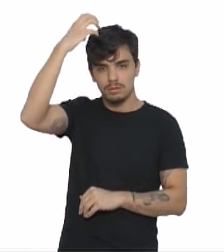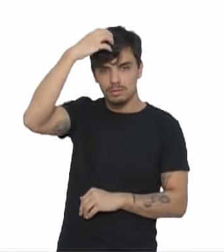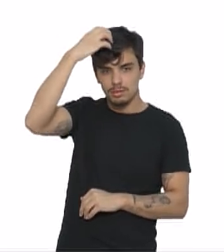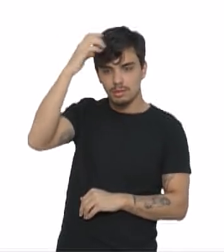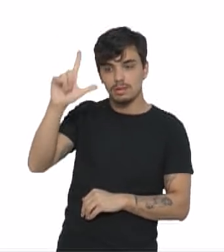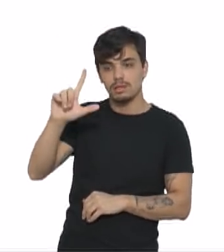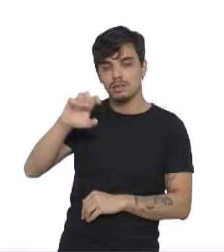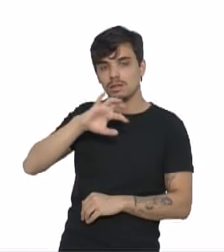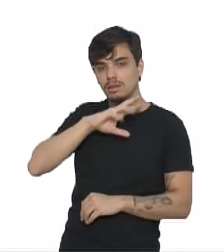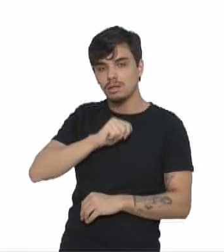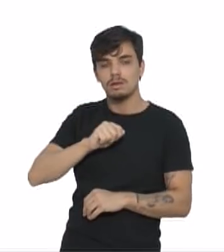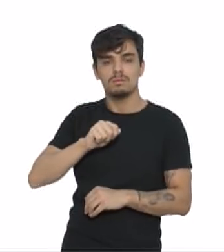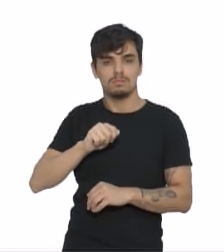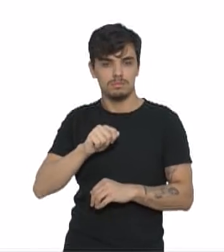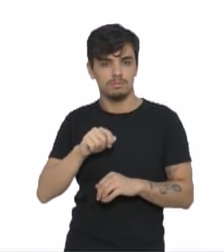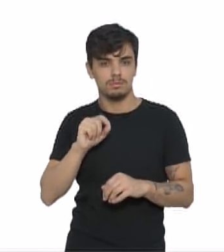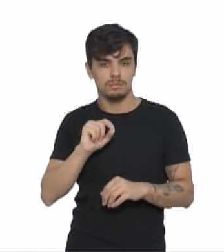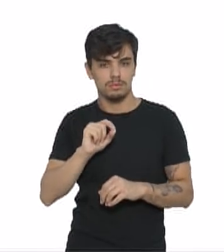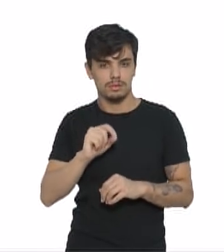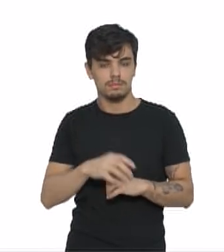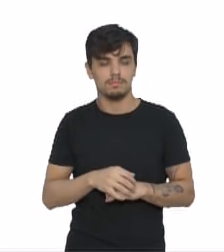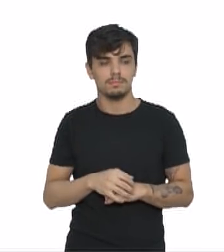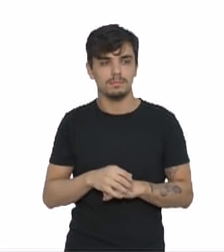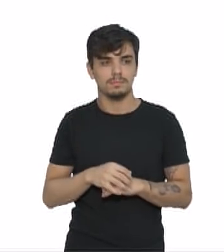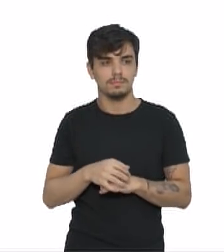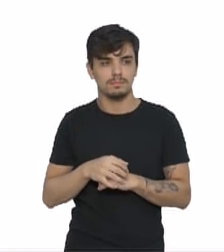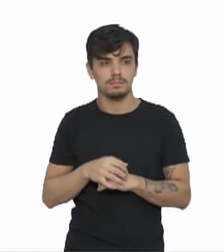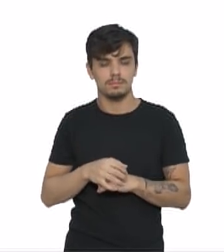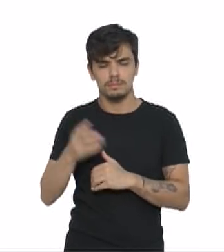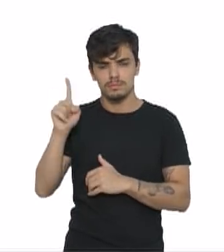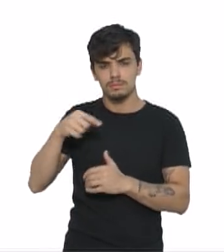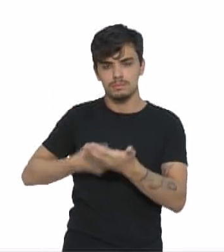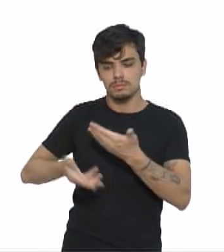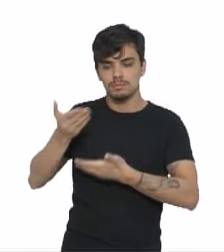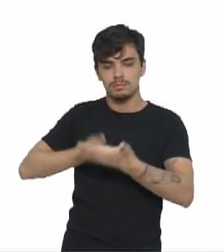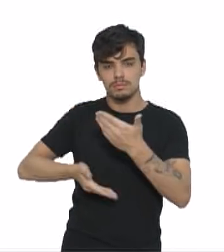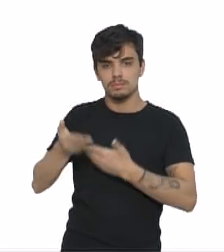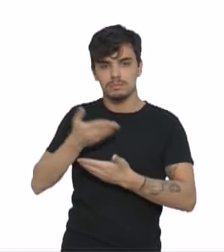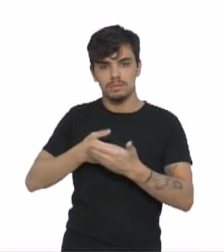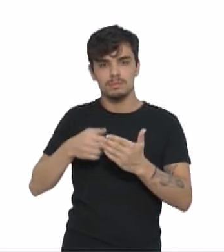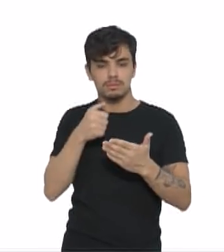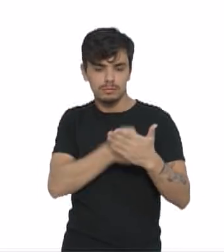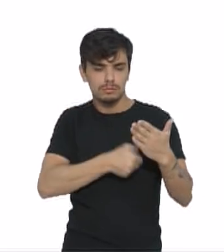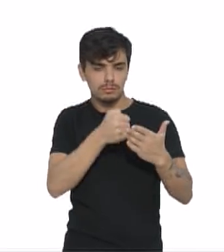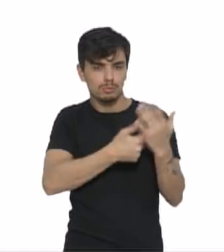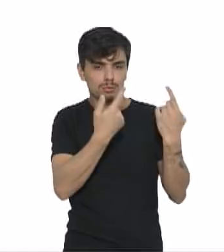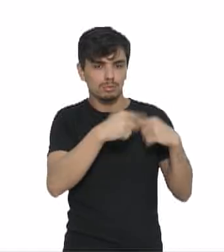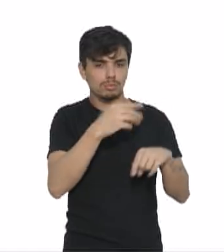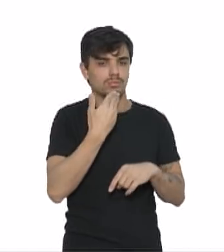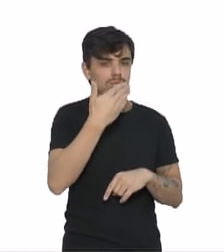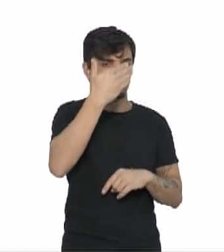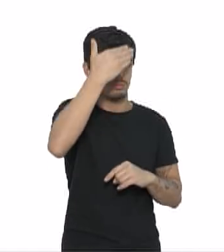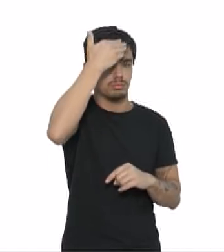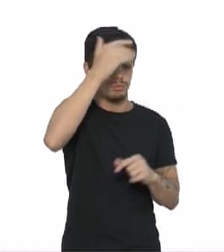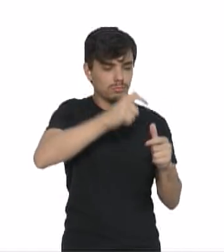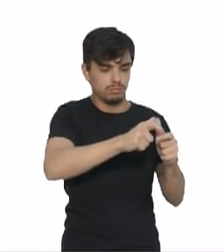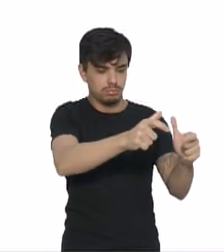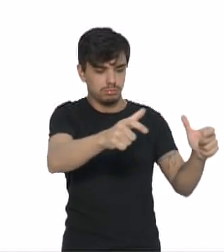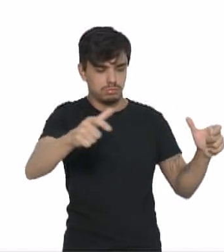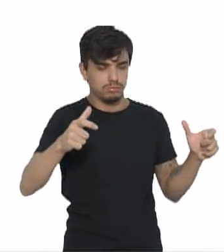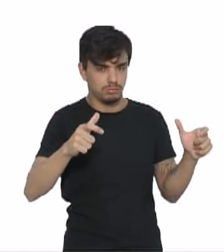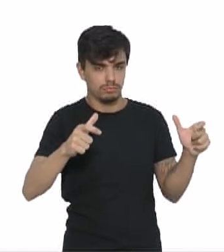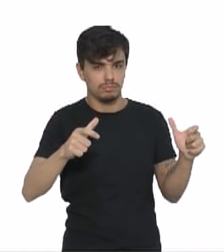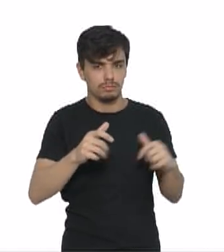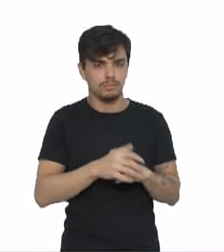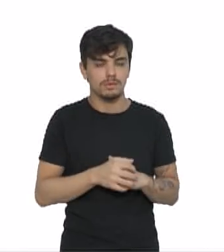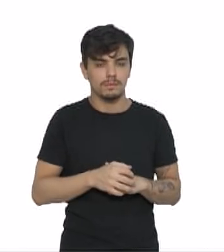Castela como recompensa por sua participação na luta contra os árabes, uma faixa de terra, o